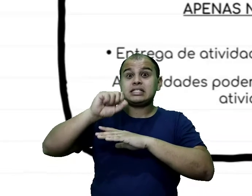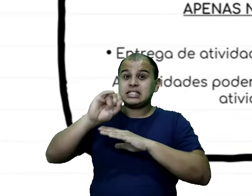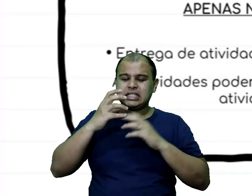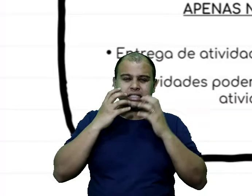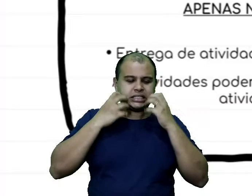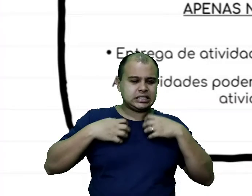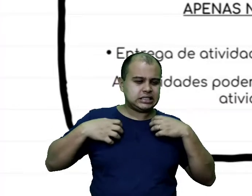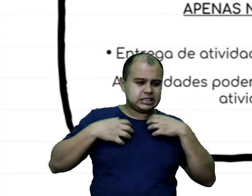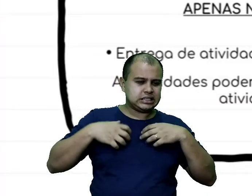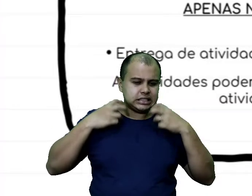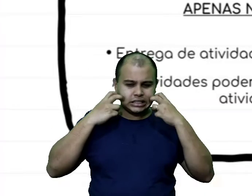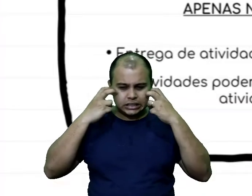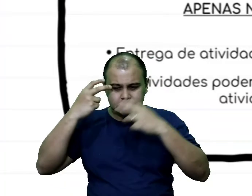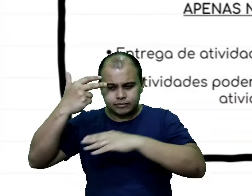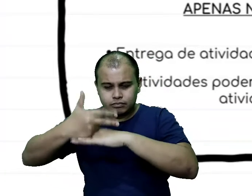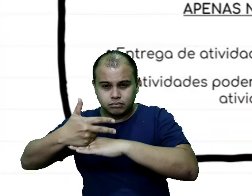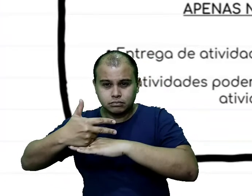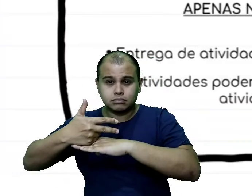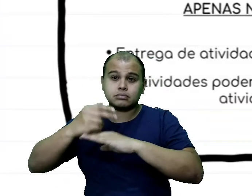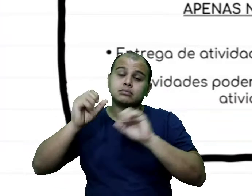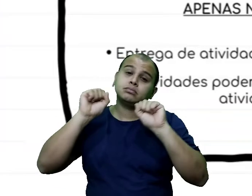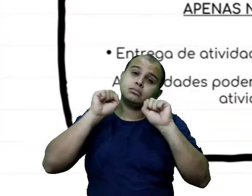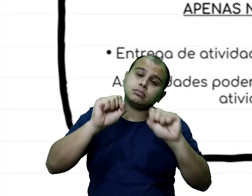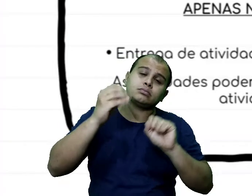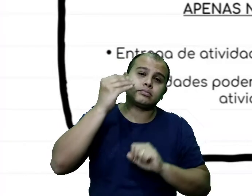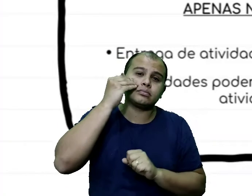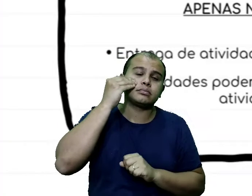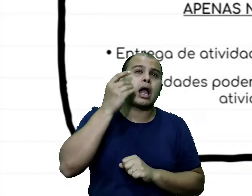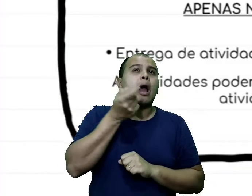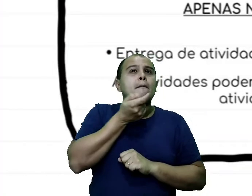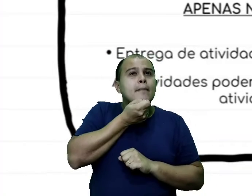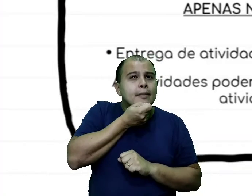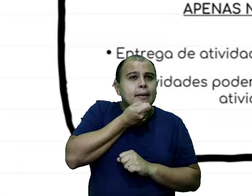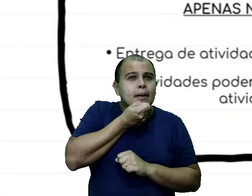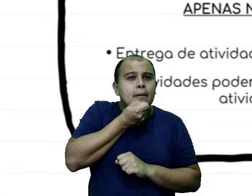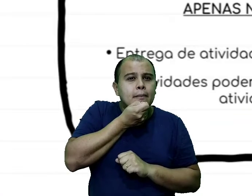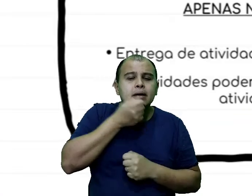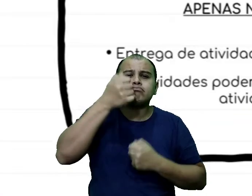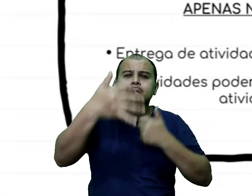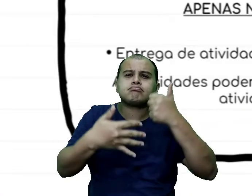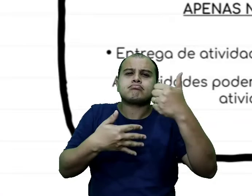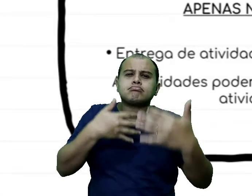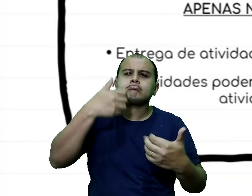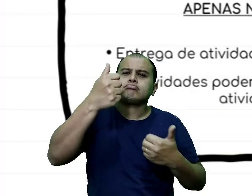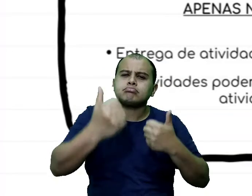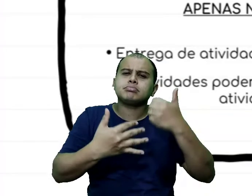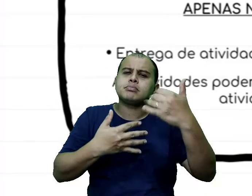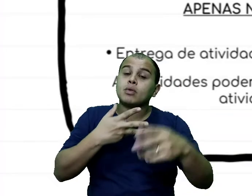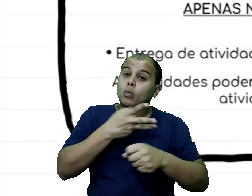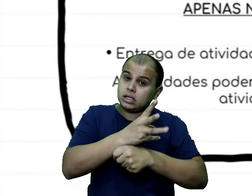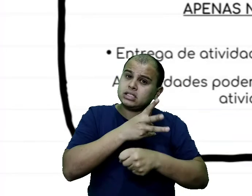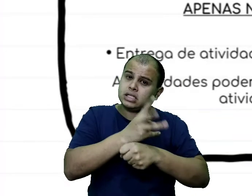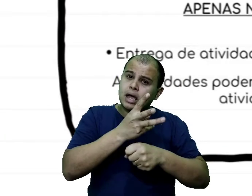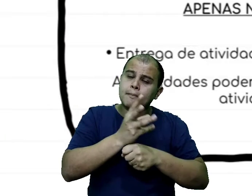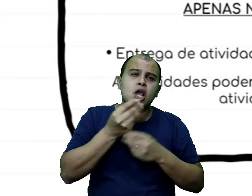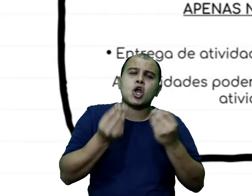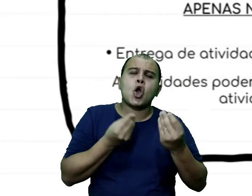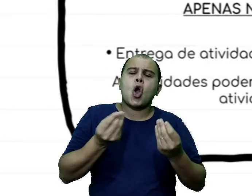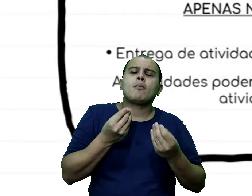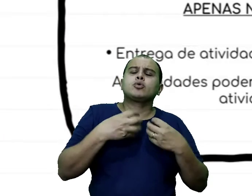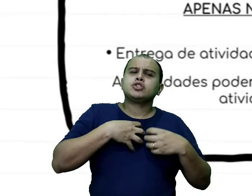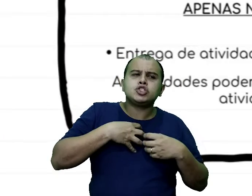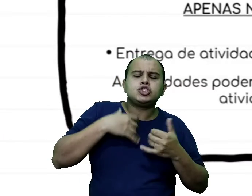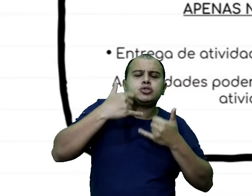tímidas. Então, para isso, a gente pede que seja um registro de outras maneiras. Pode ser um áudio, a criança pode mandar um áudio